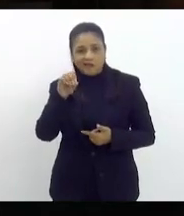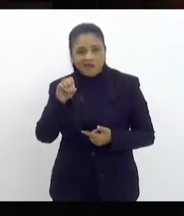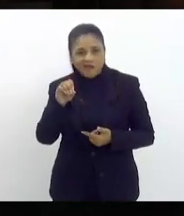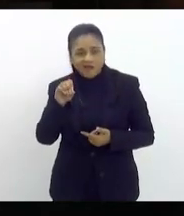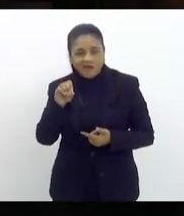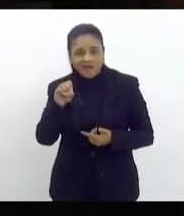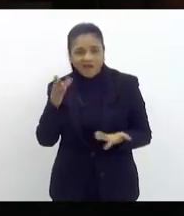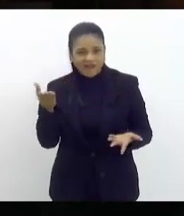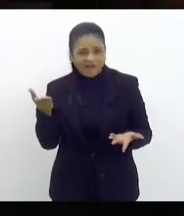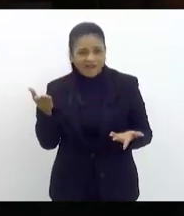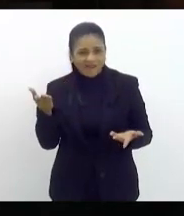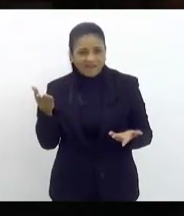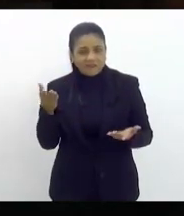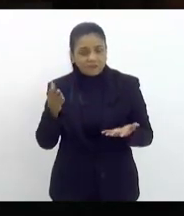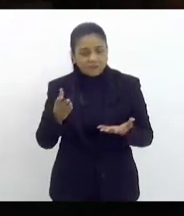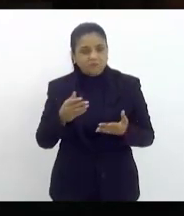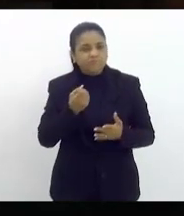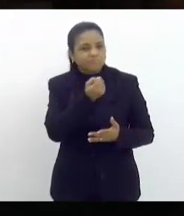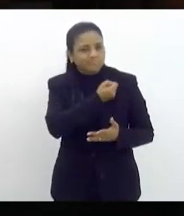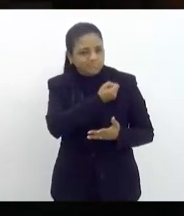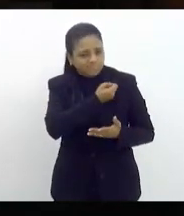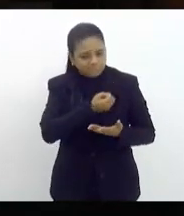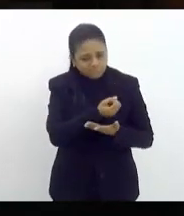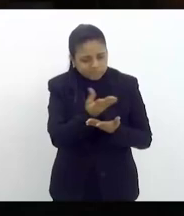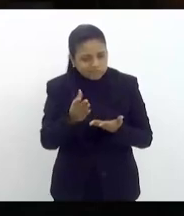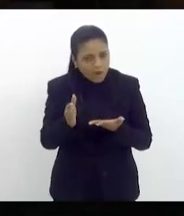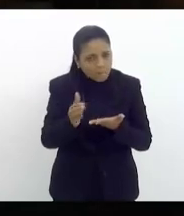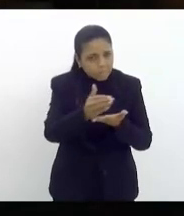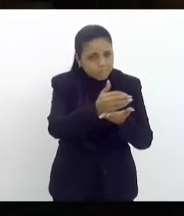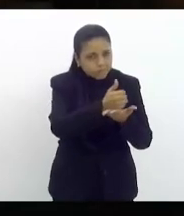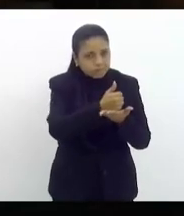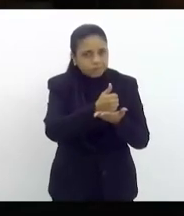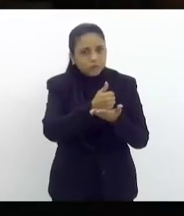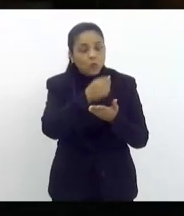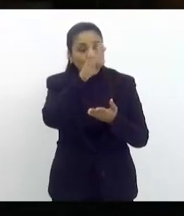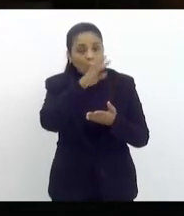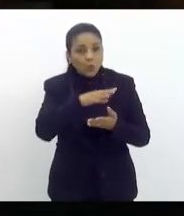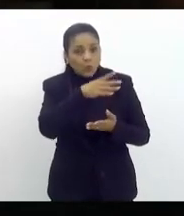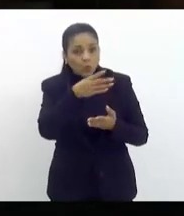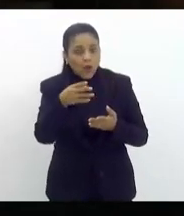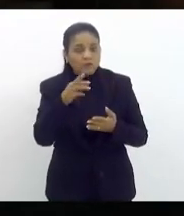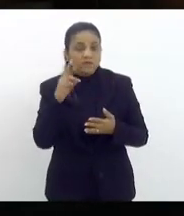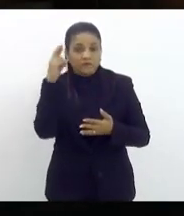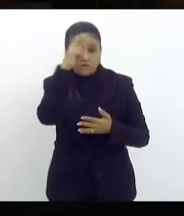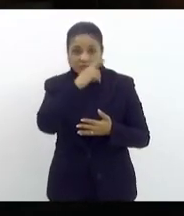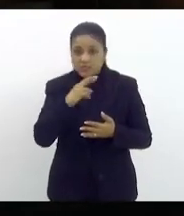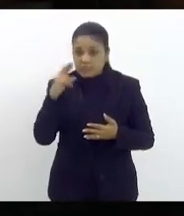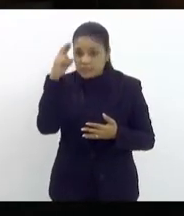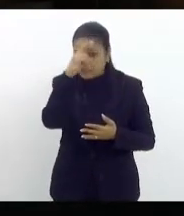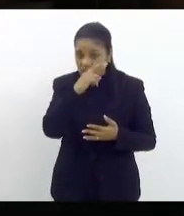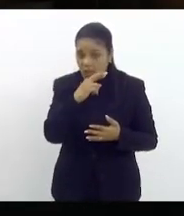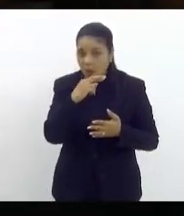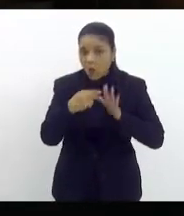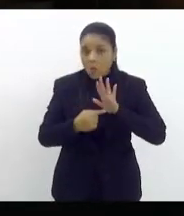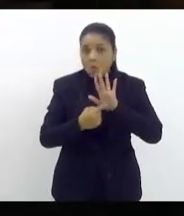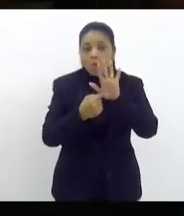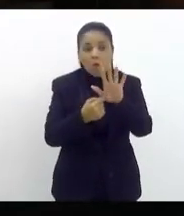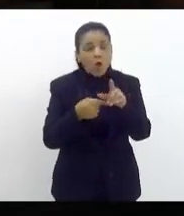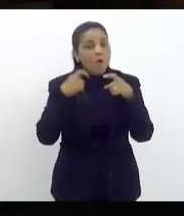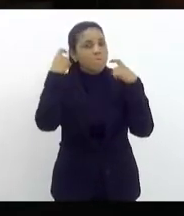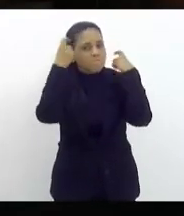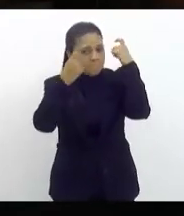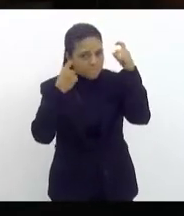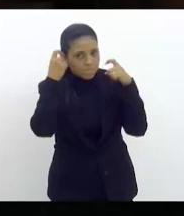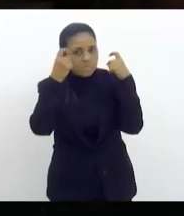Então, os números já apontam o quadro fiscal do Estado do Rio de Janeiro, que é muito preocupante. A previsão